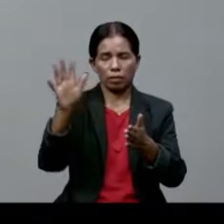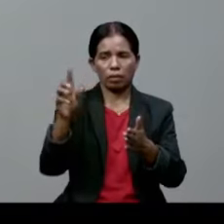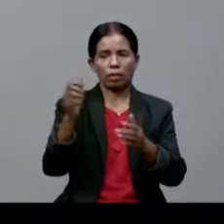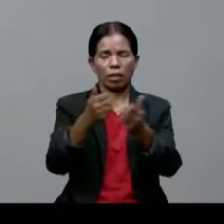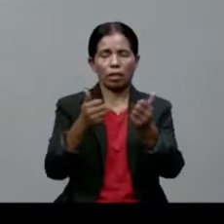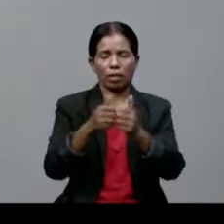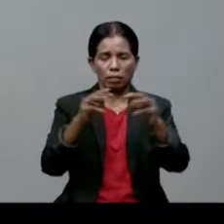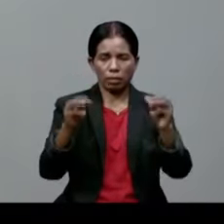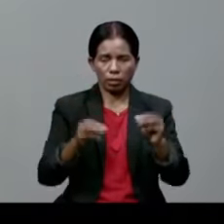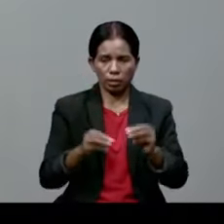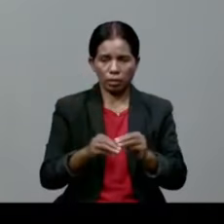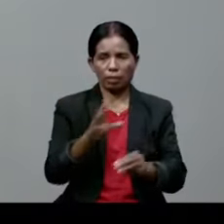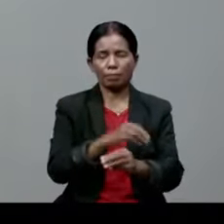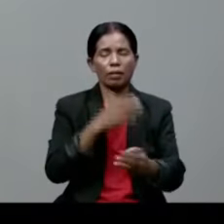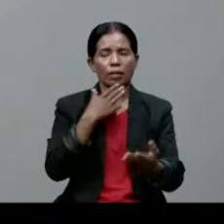inú